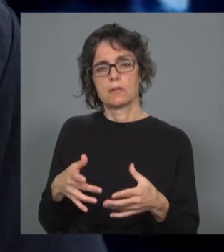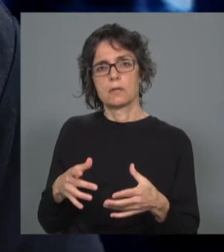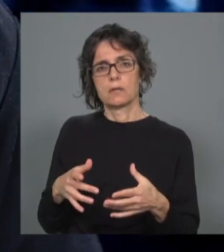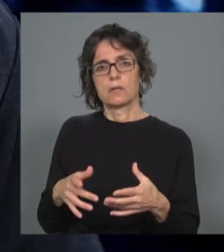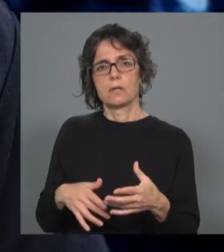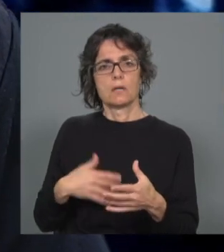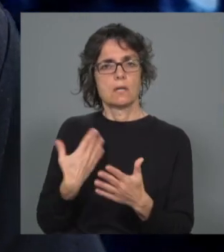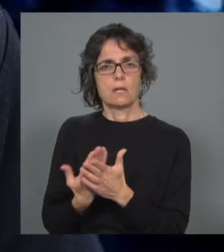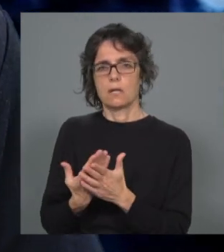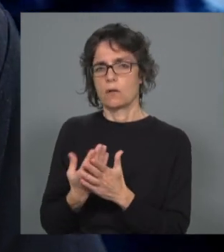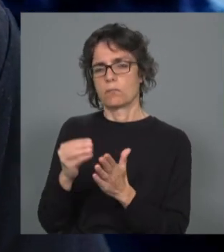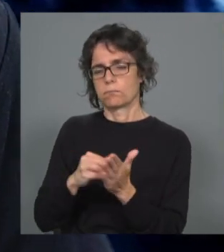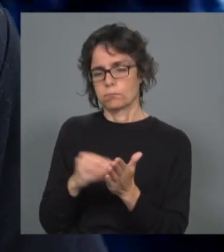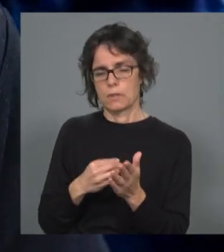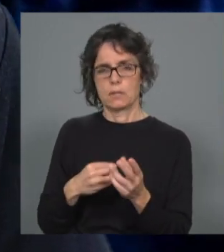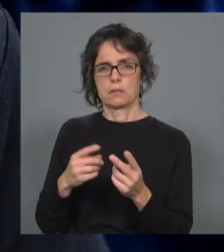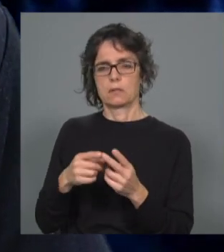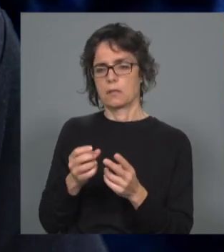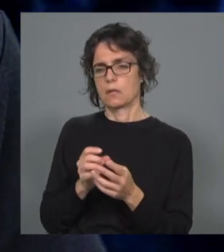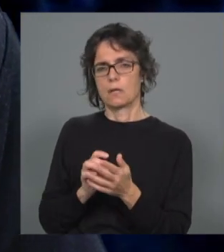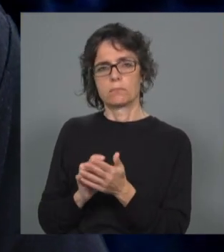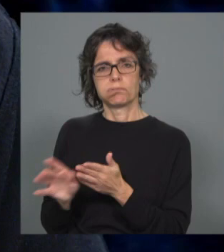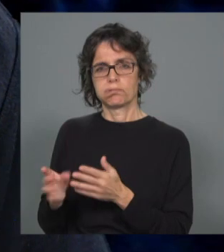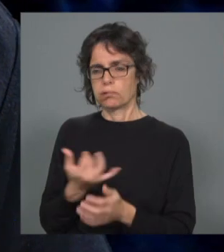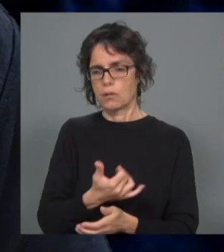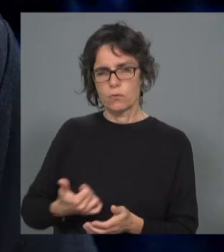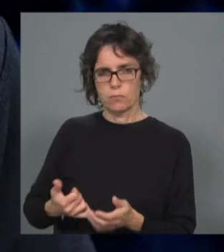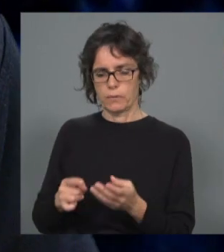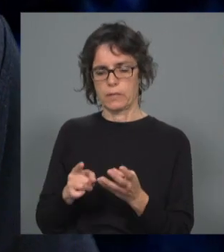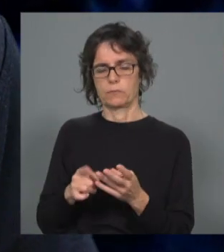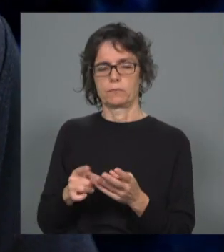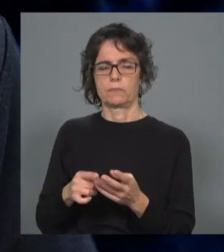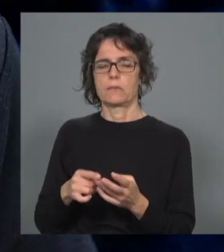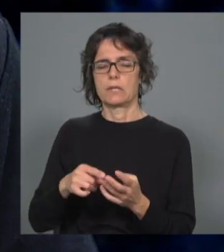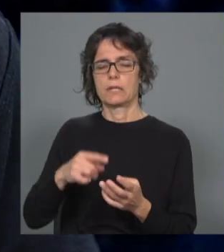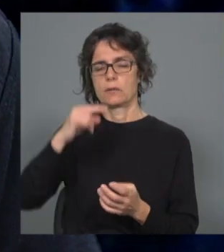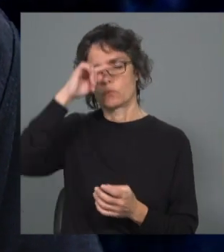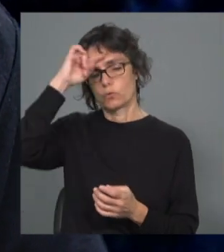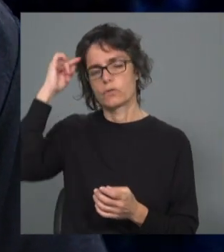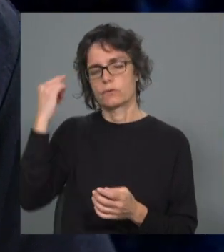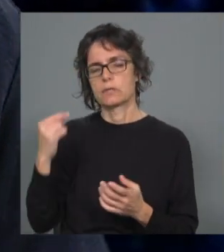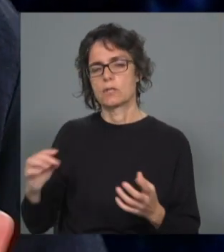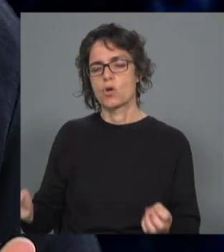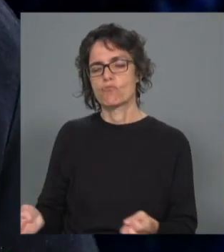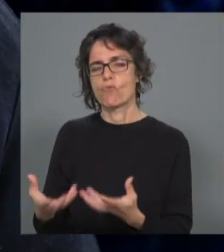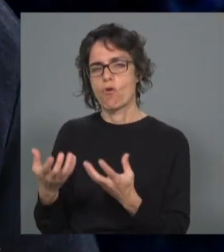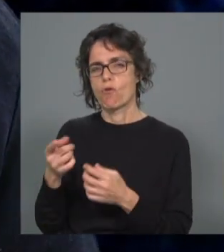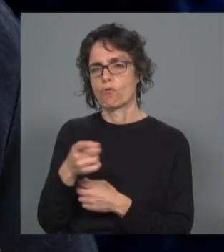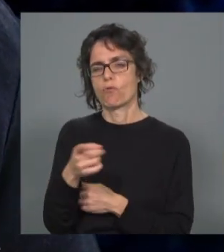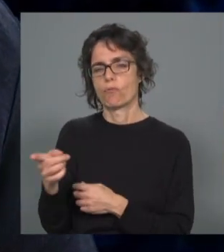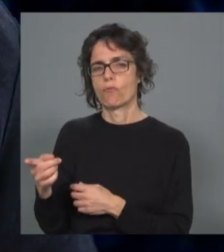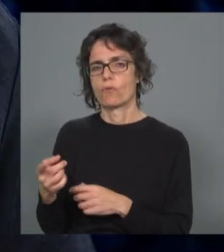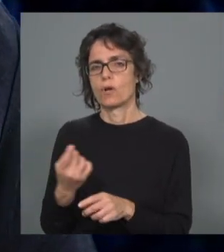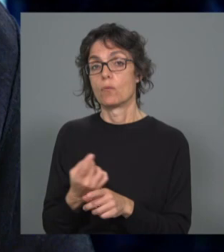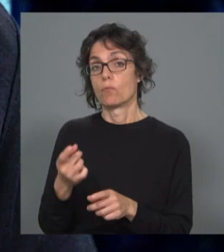pobreza, muita perda de emprego e que vai ser muito difícil retomar esses empregos, aqueles que resistiram, porque